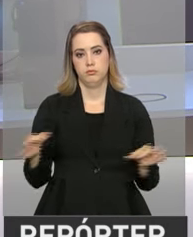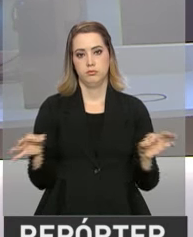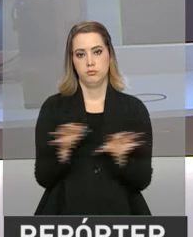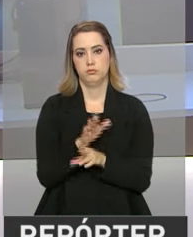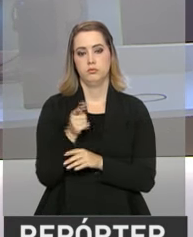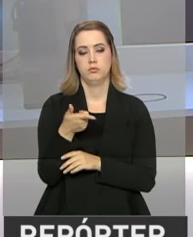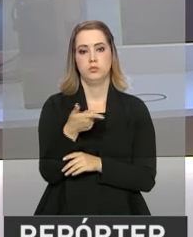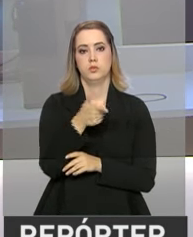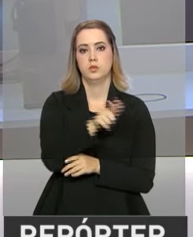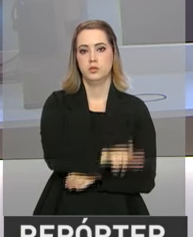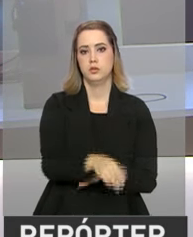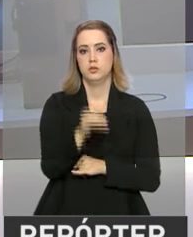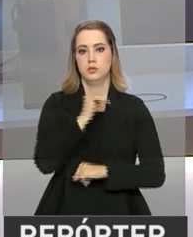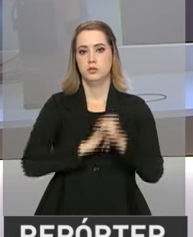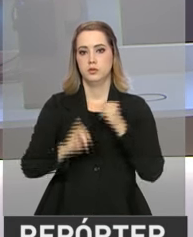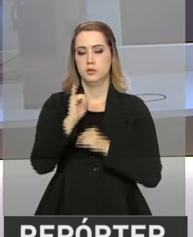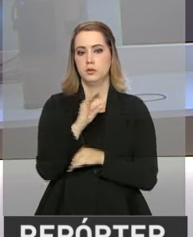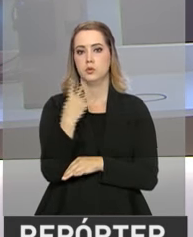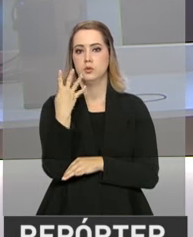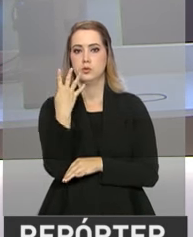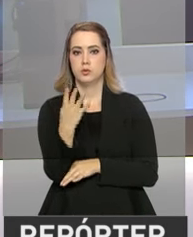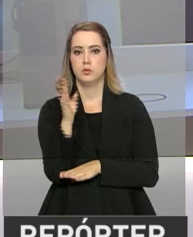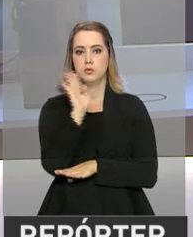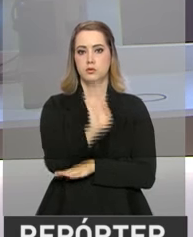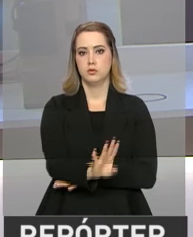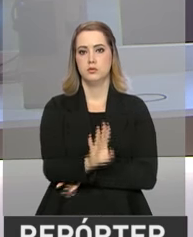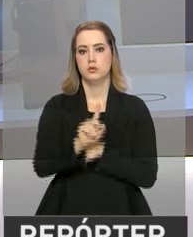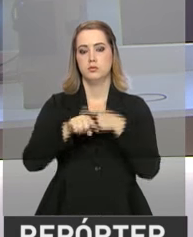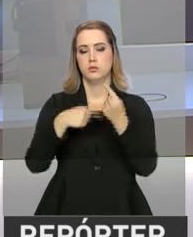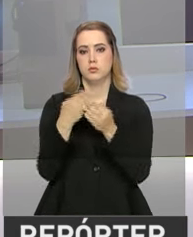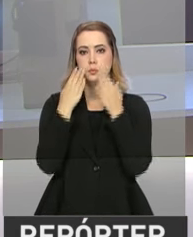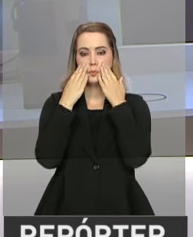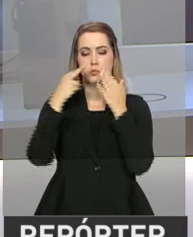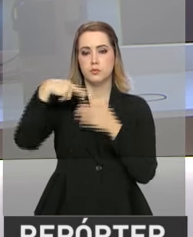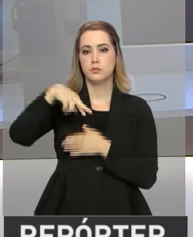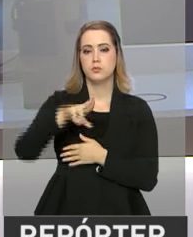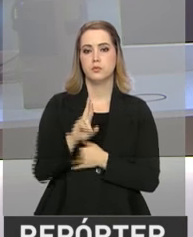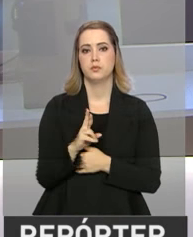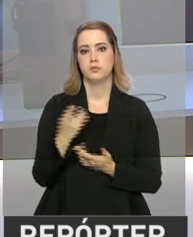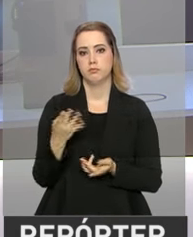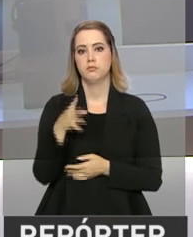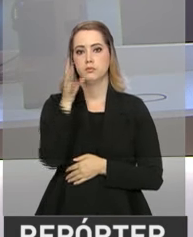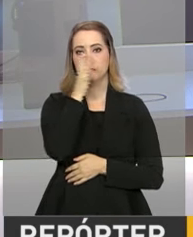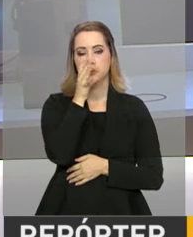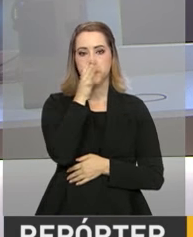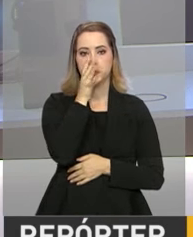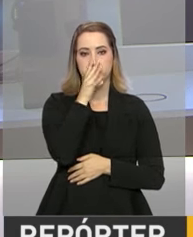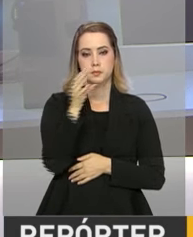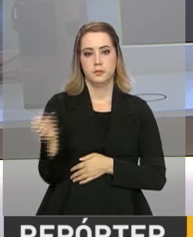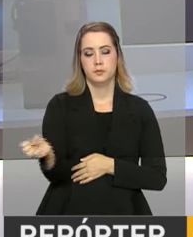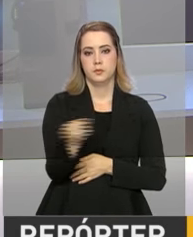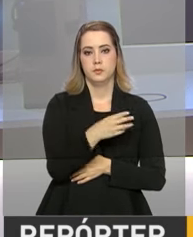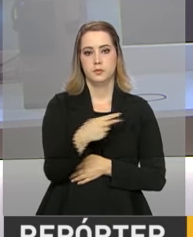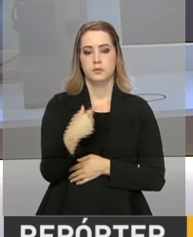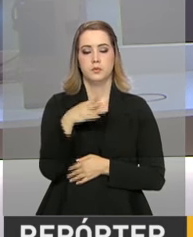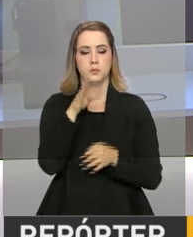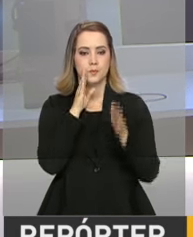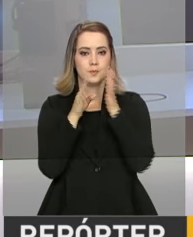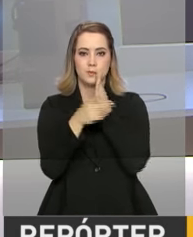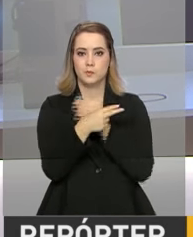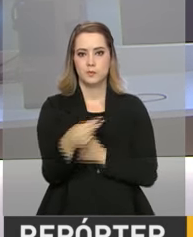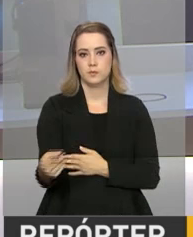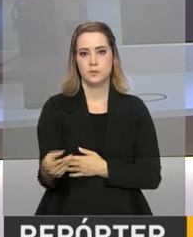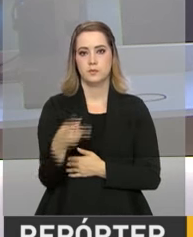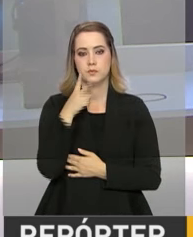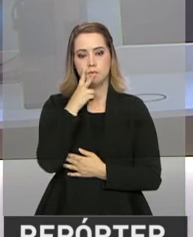por aqui. Voltamos a qualquer momento com outras informações ou às 4 da tarde na próxima edição do Repórter NBR. Acompanhe também as novidades em nossas